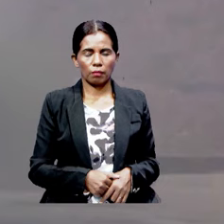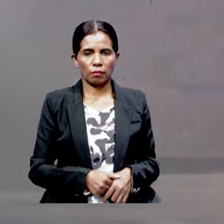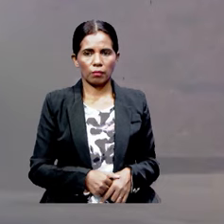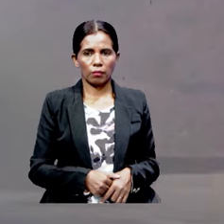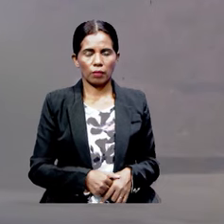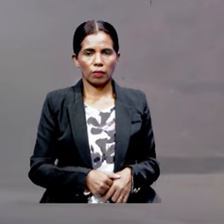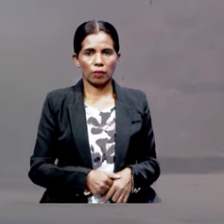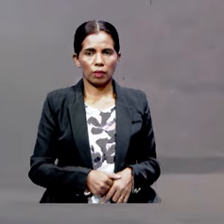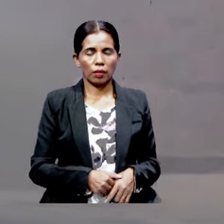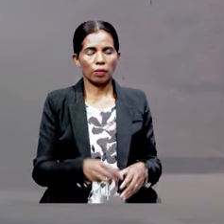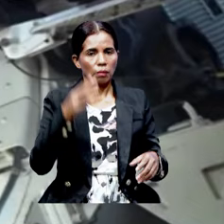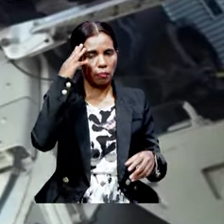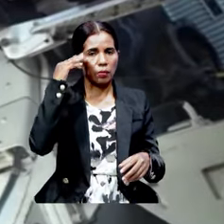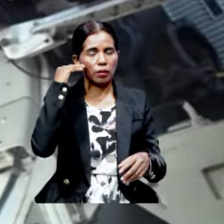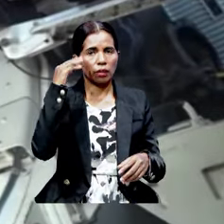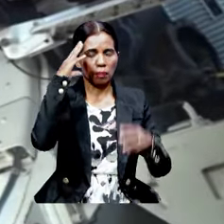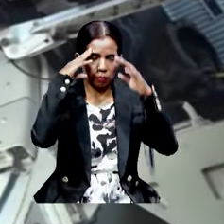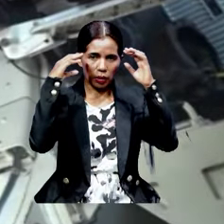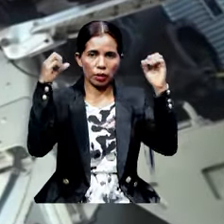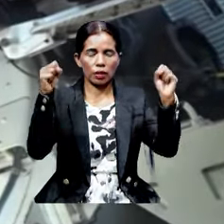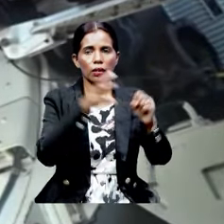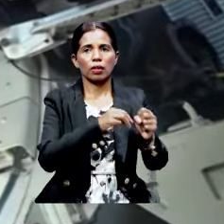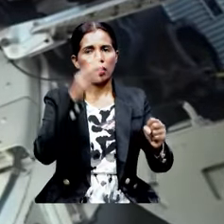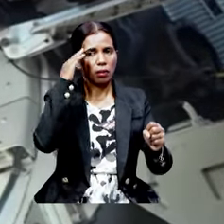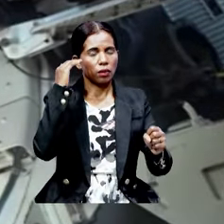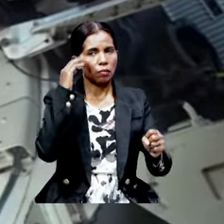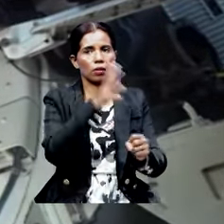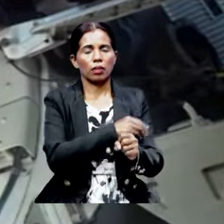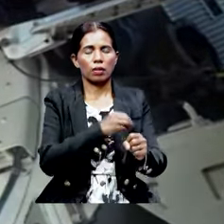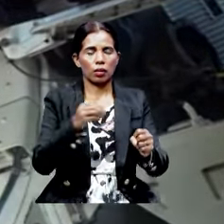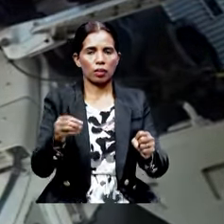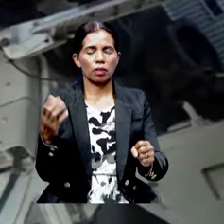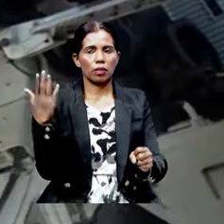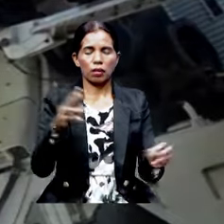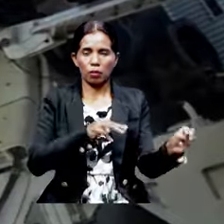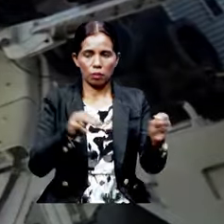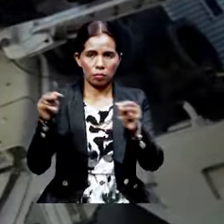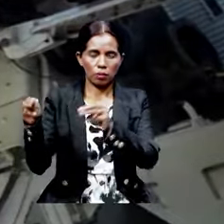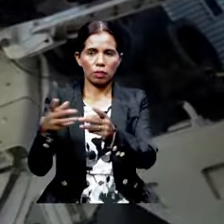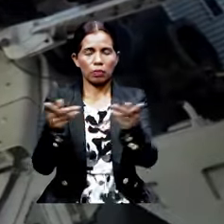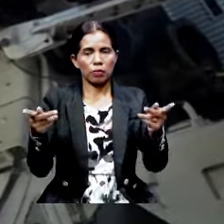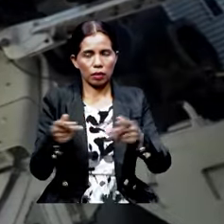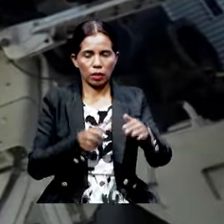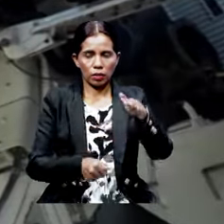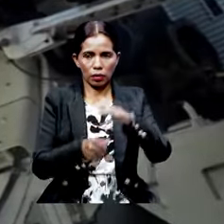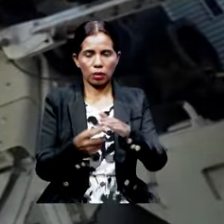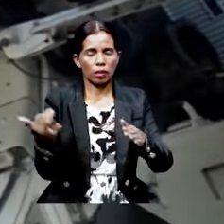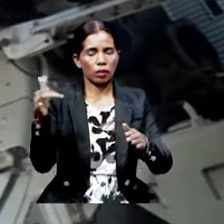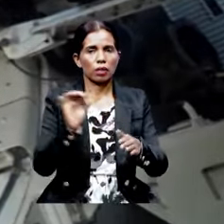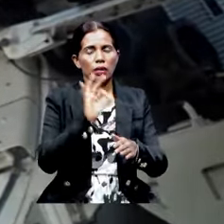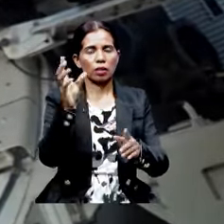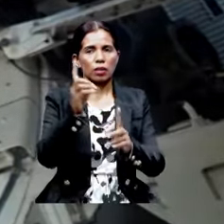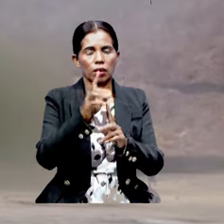Residente Corea Sul e a ilha rua área remota se a fronteira marítima ocidental evacuou na ba abrigo a Sira e a Sexta Loron